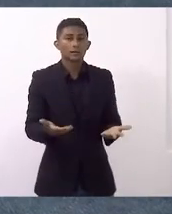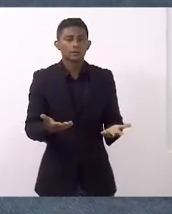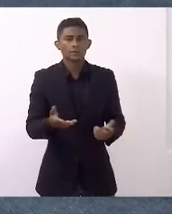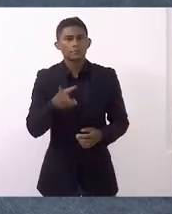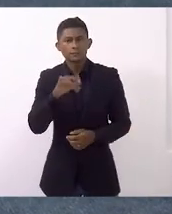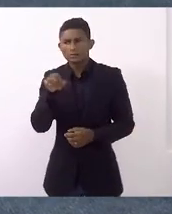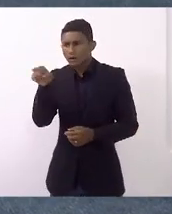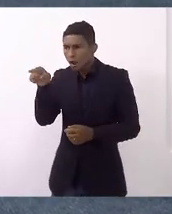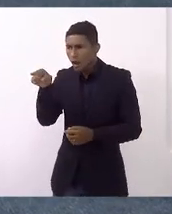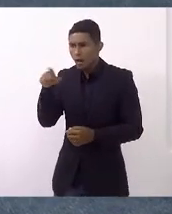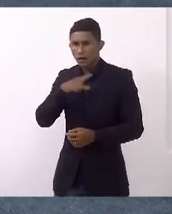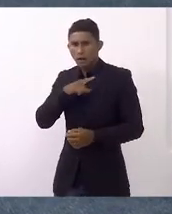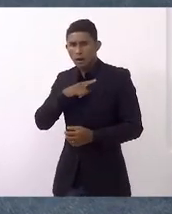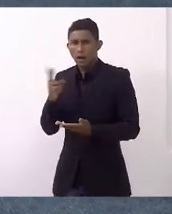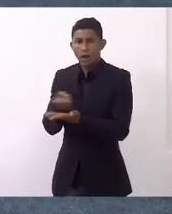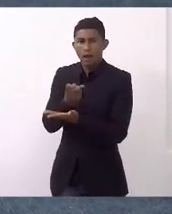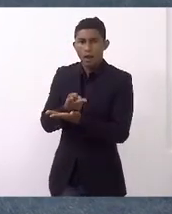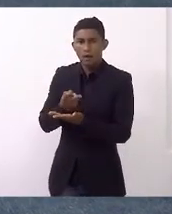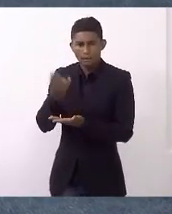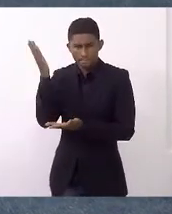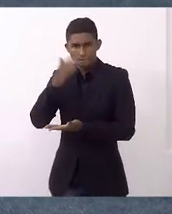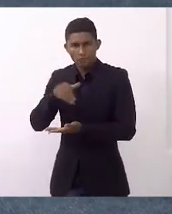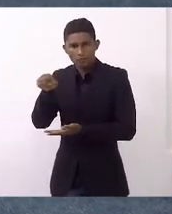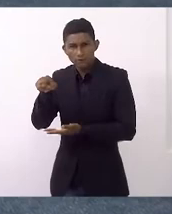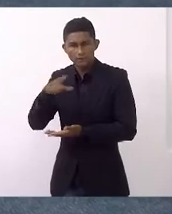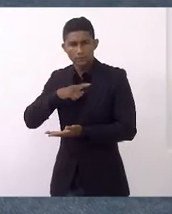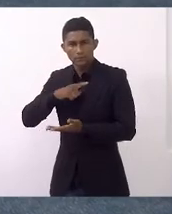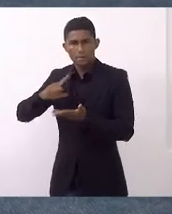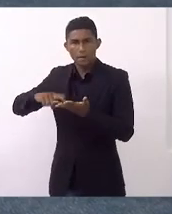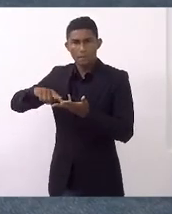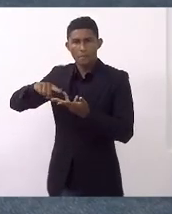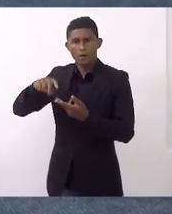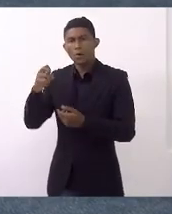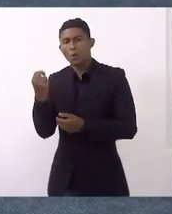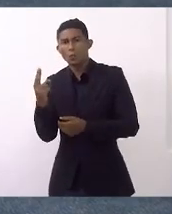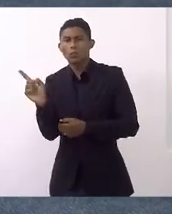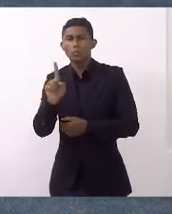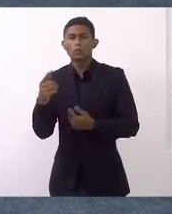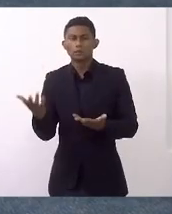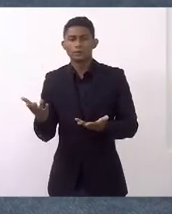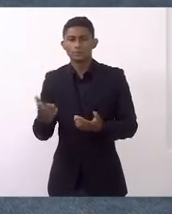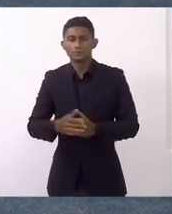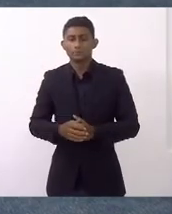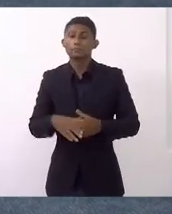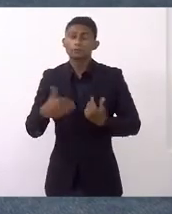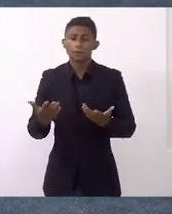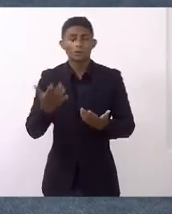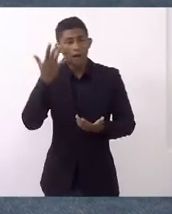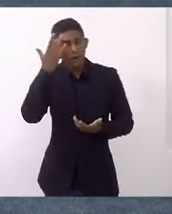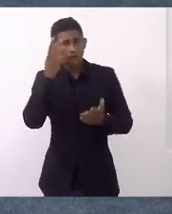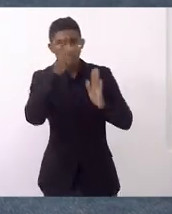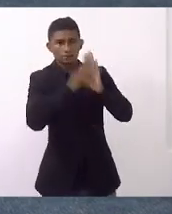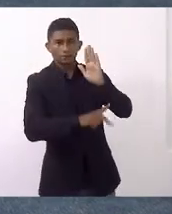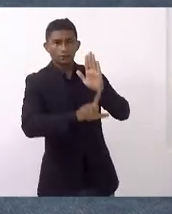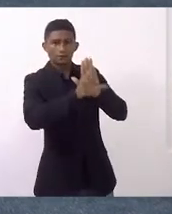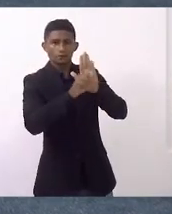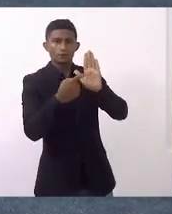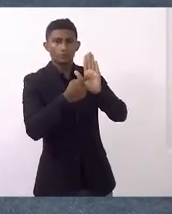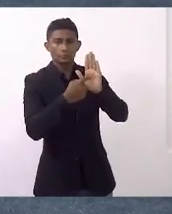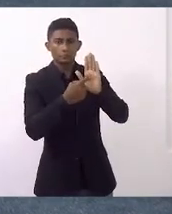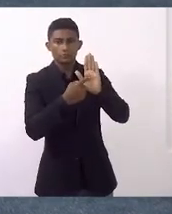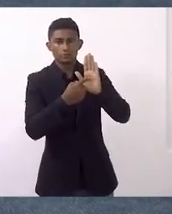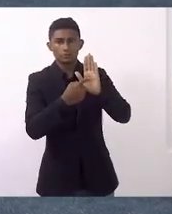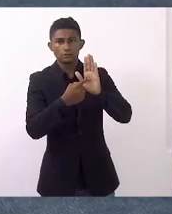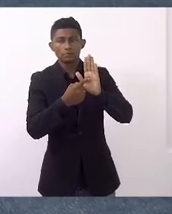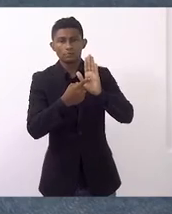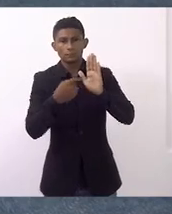se convertem em provas efetivas ou se são frágeis para confirmar a sanção. Então, assim, talvez o projeto pudesse, estou aqui dialogando